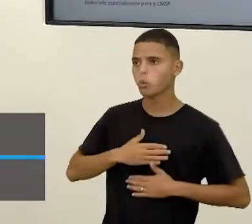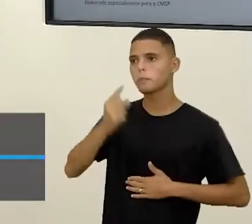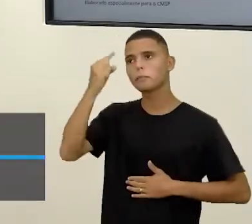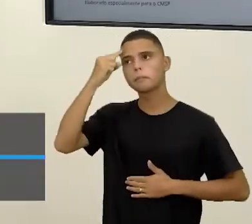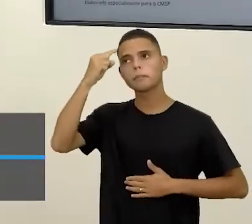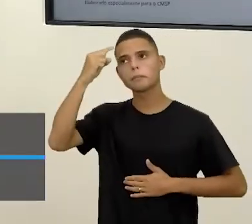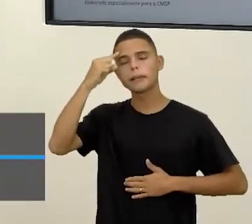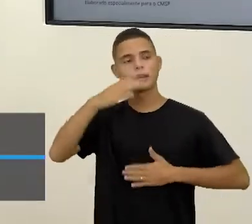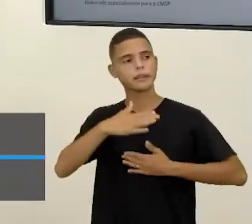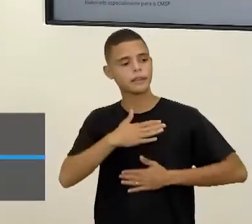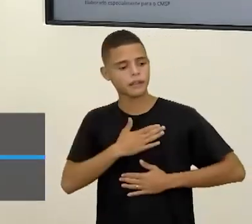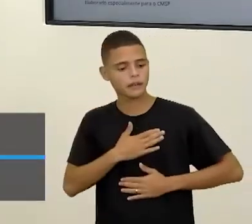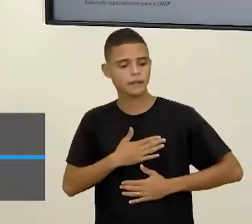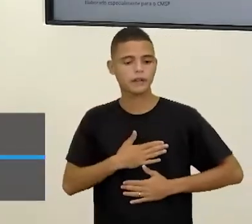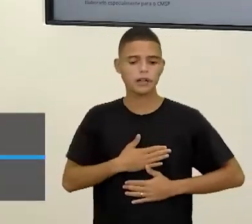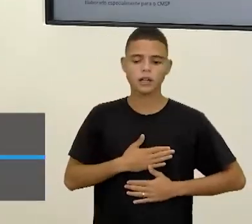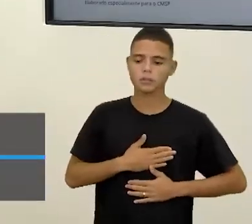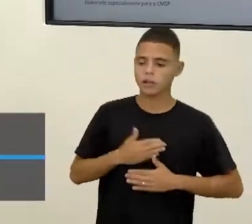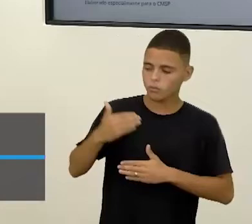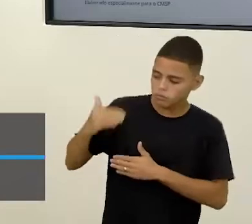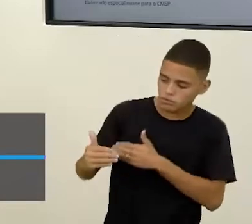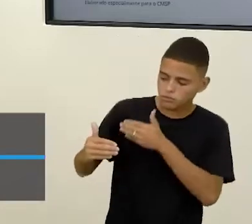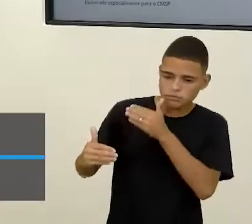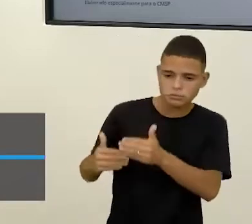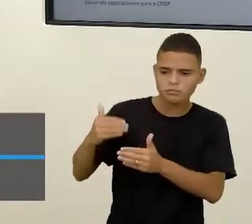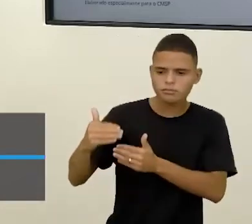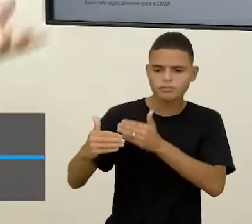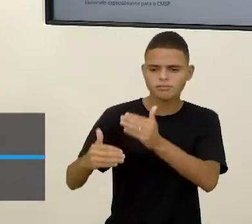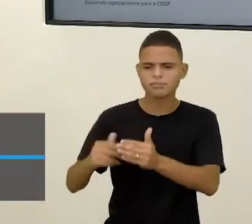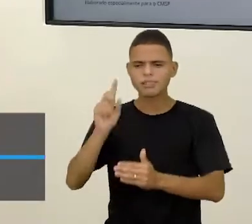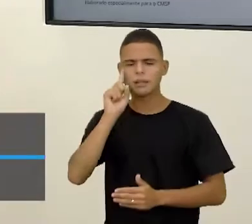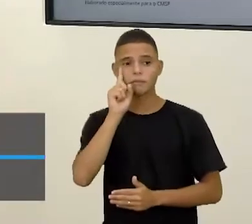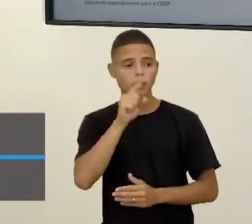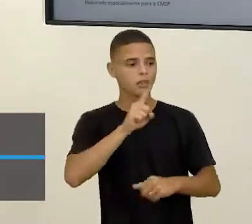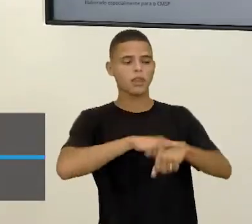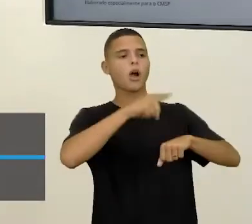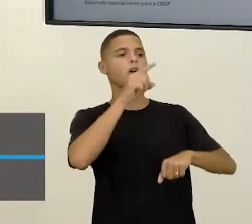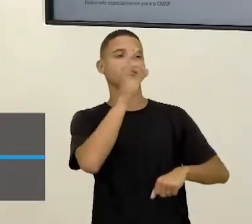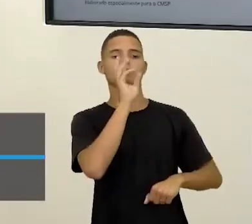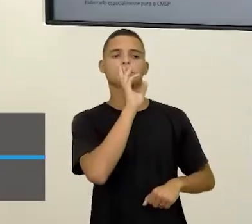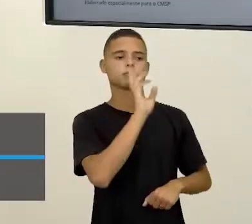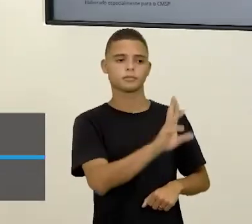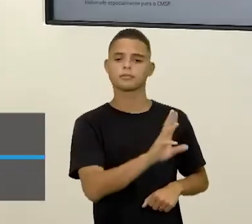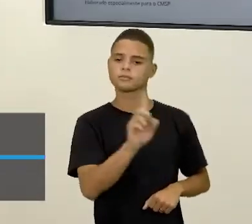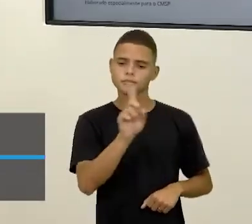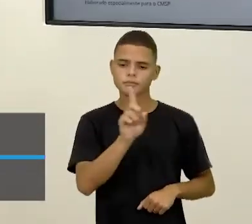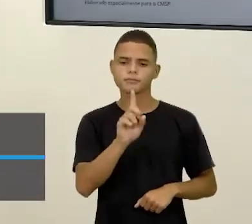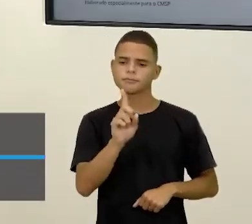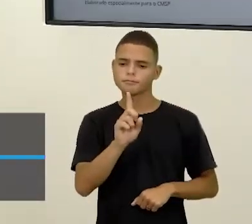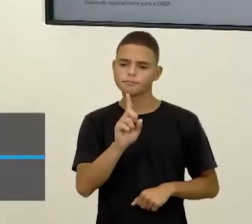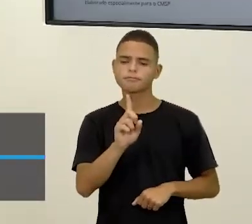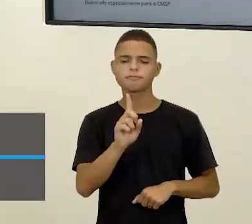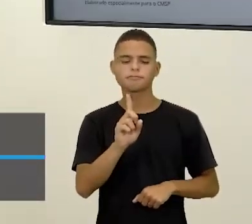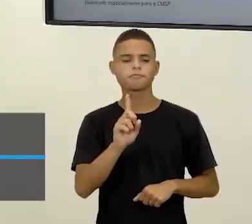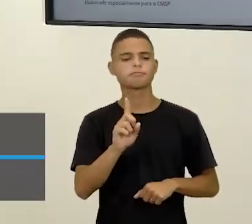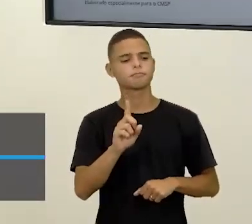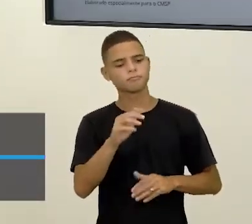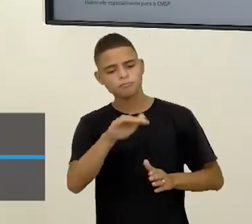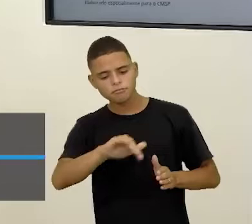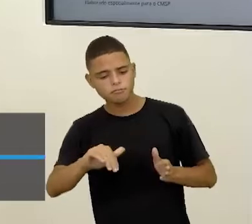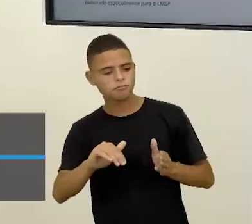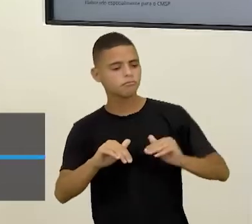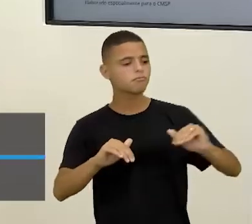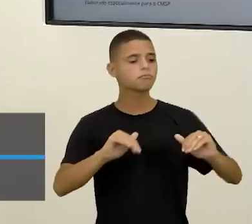ele, né? E vai etapa por etapa, né? Você não precisa olhar o negócio num todo, né? Vai quebrando. Então, às vezes você ter